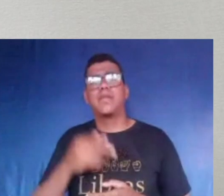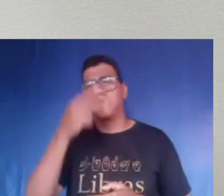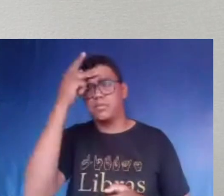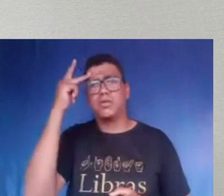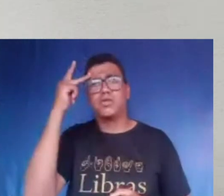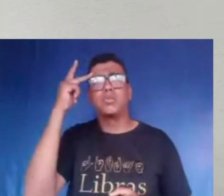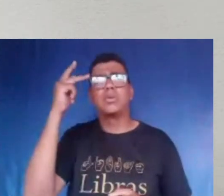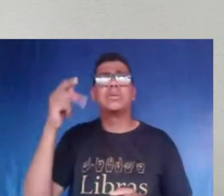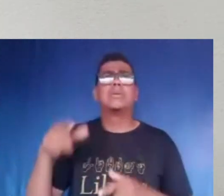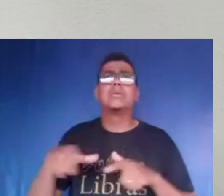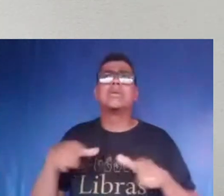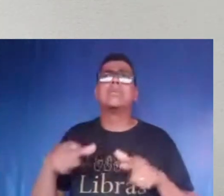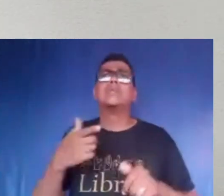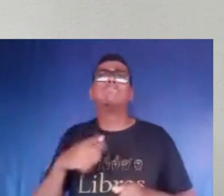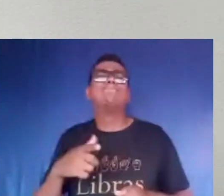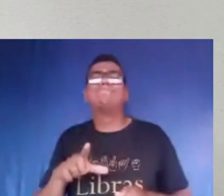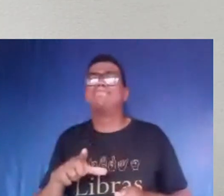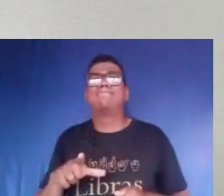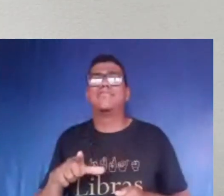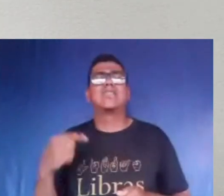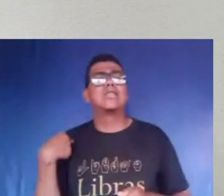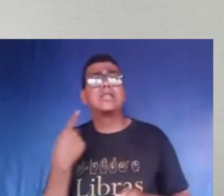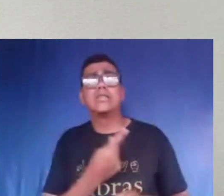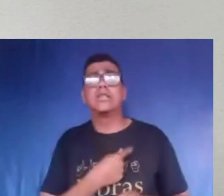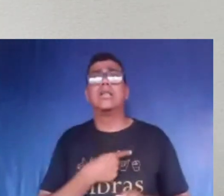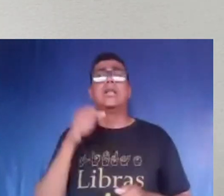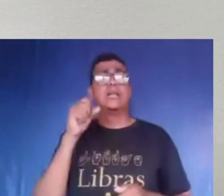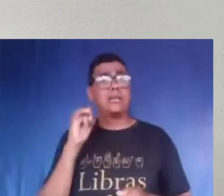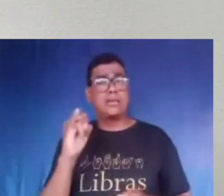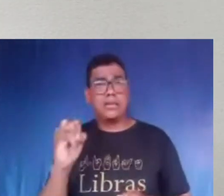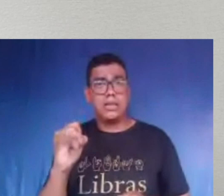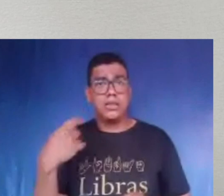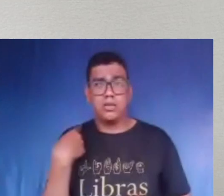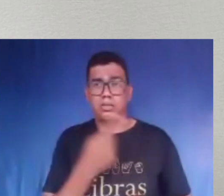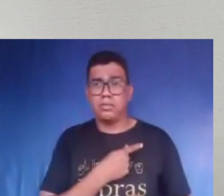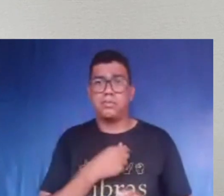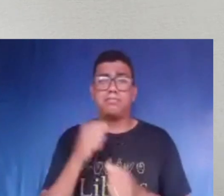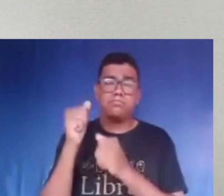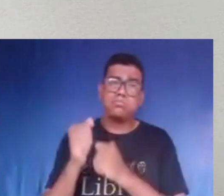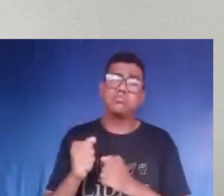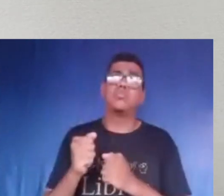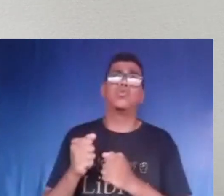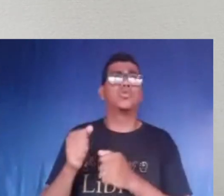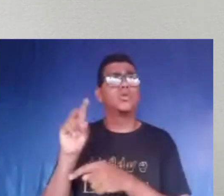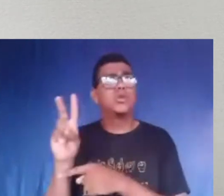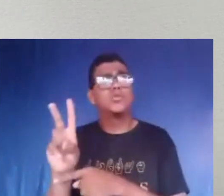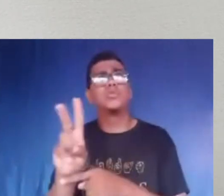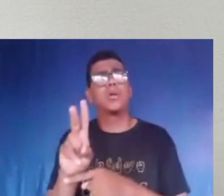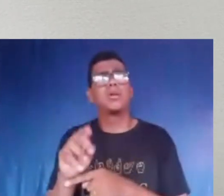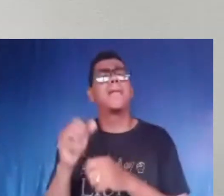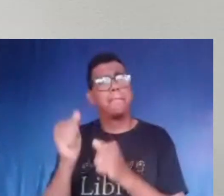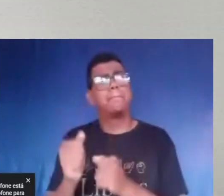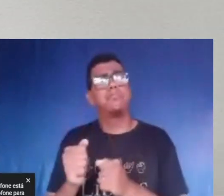aqui na nossa igreja, que dizia, o título era Sopa de Pedra. E a sopa de pedra era o seguinte, dizia que